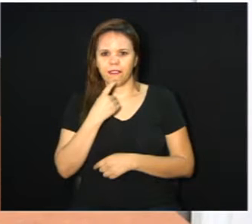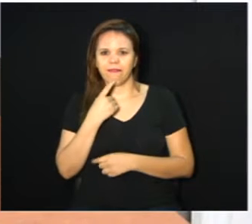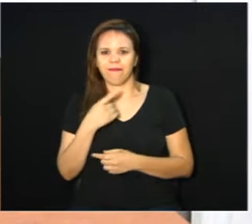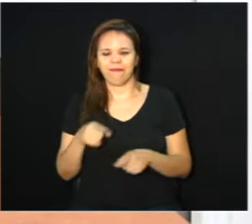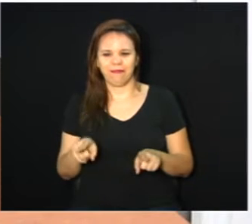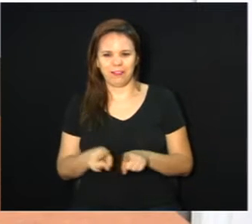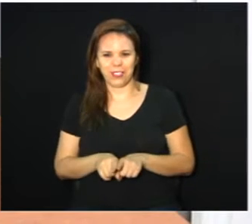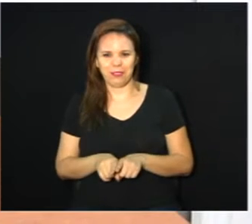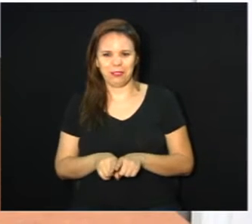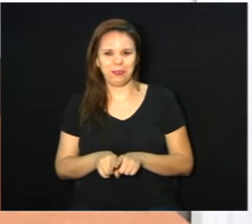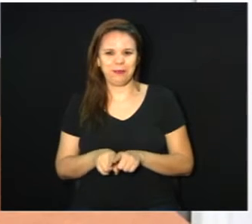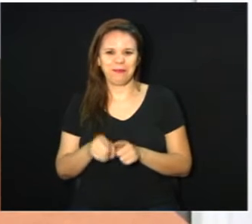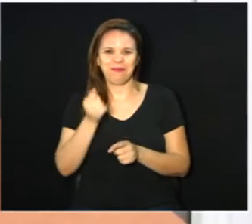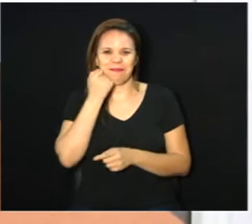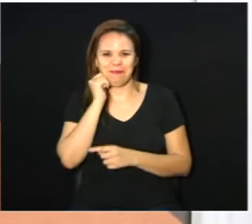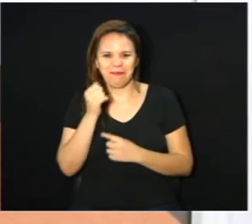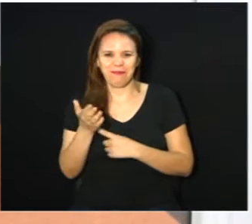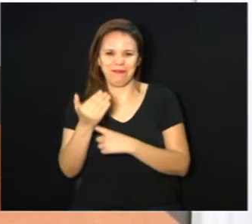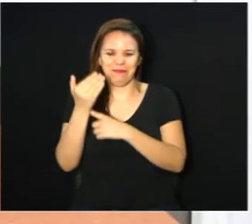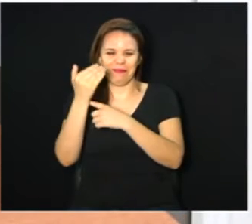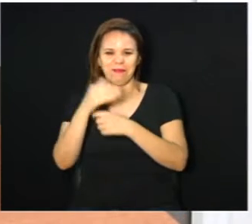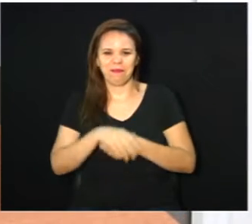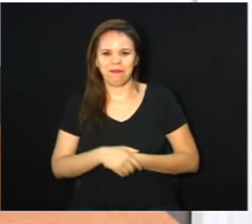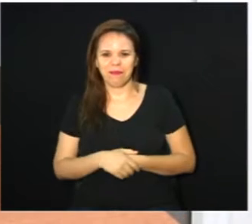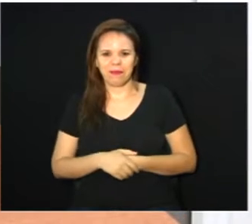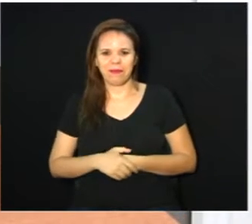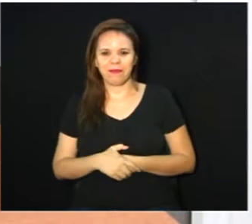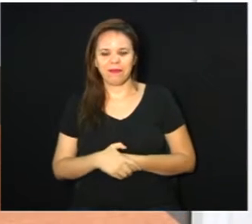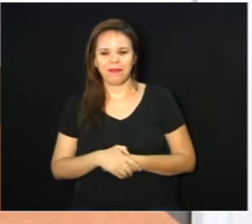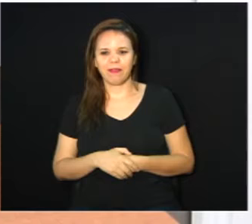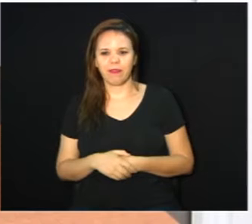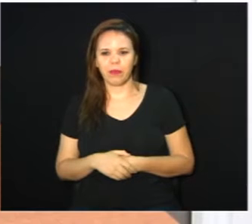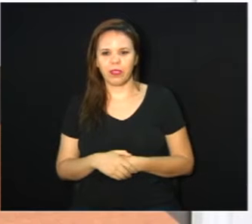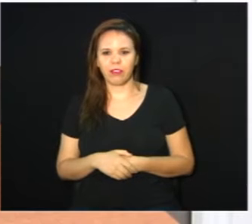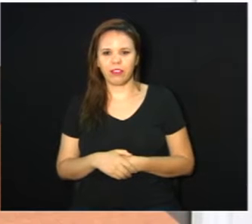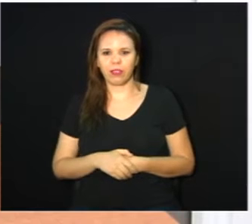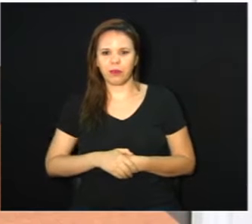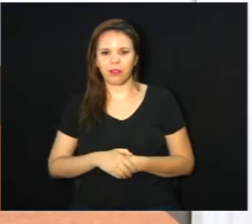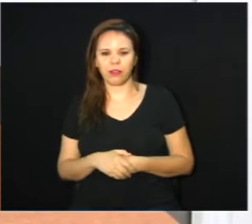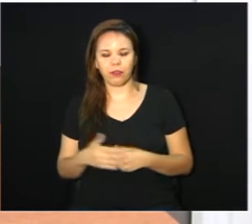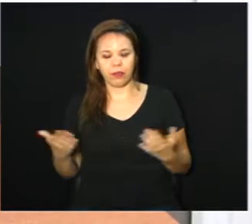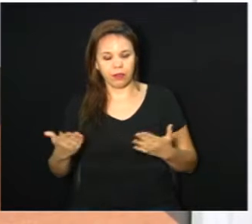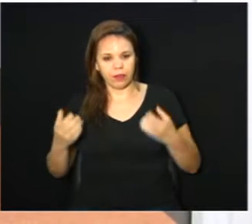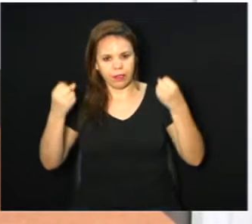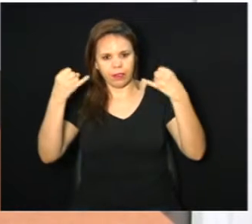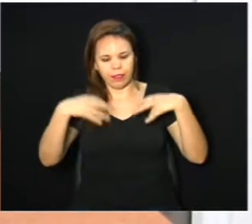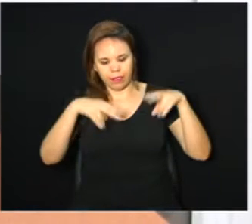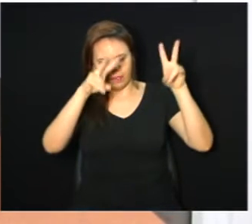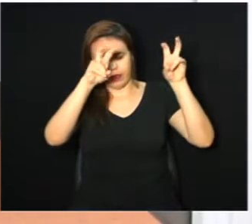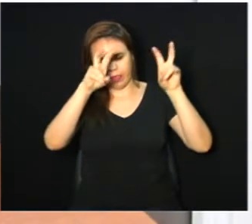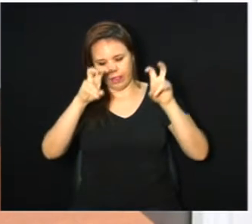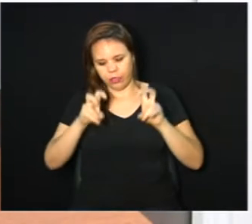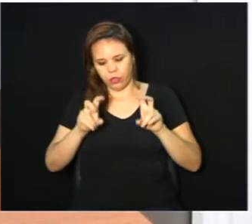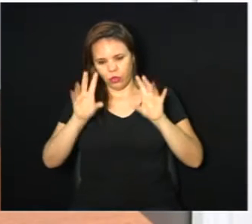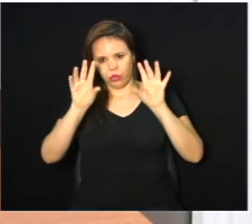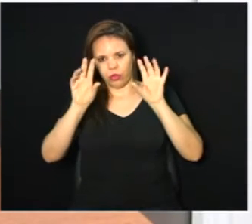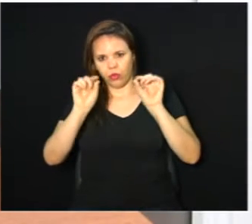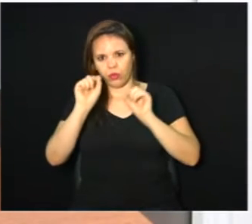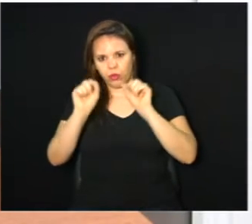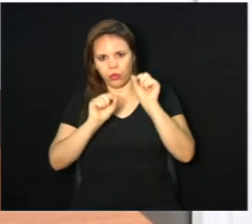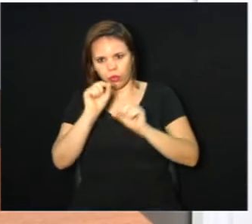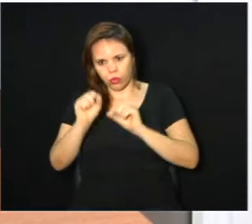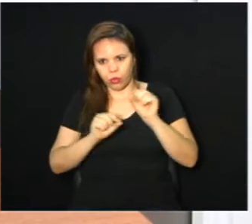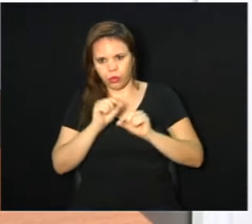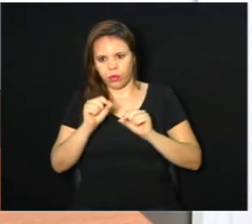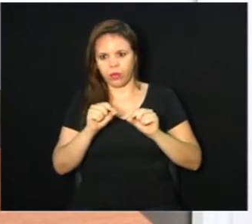Ciência e Tecnologia para o desenvolvimento da nossa cidade. Hoje aqui a gente vai abordar um pouco dos temas relacionados ao Laboratório Vivo